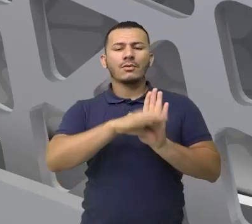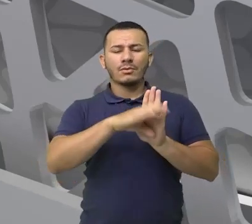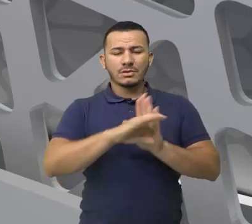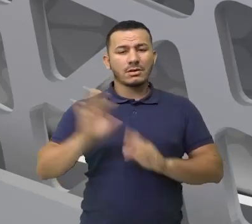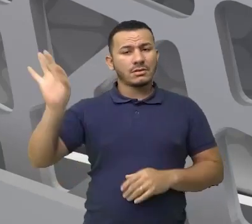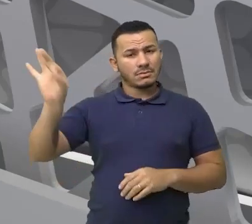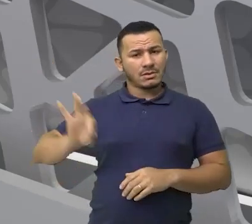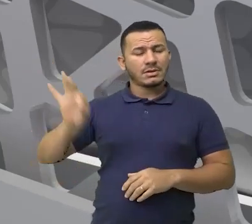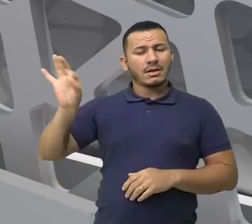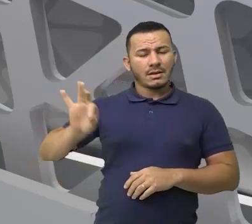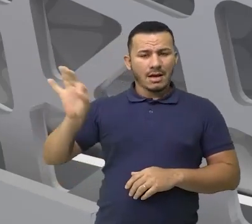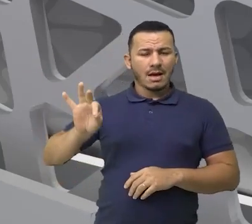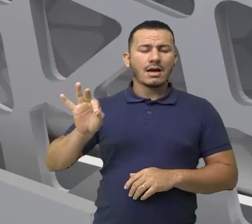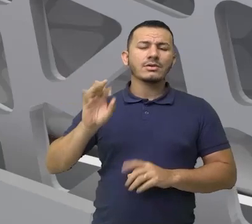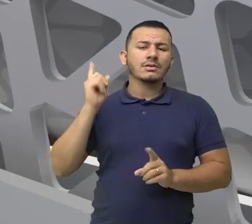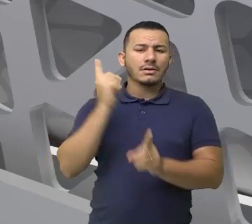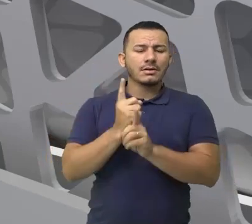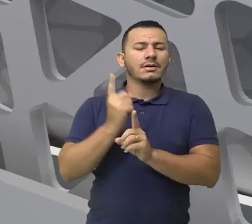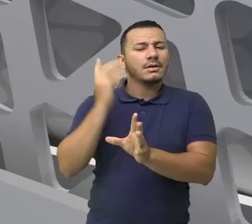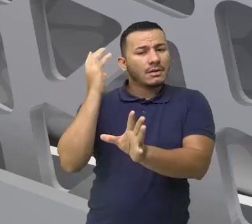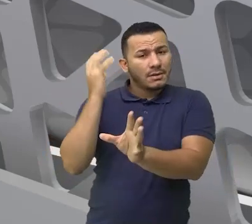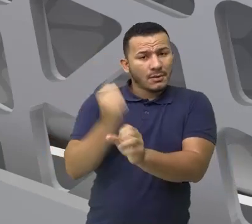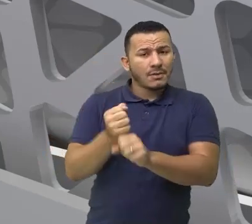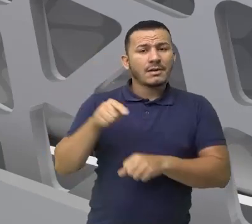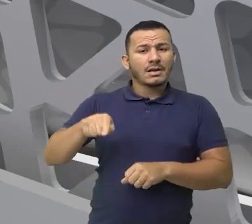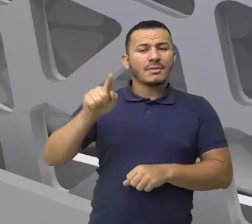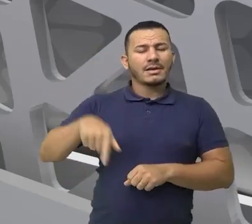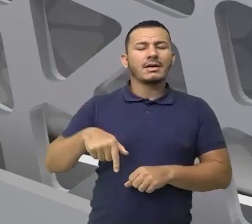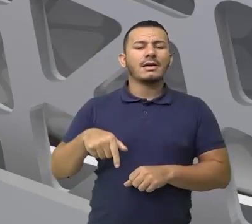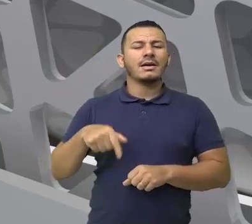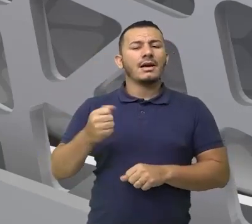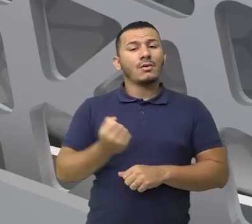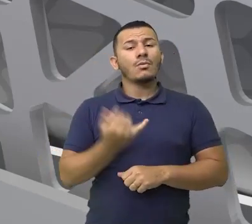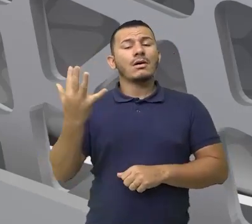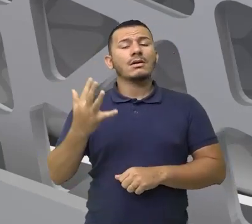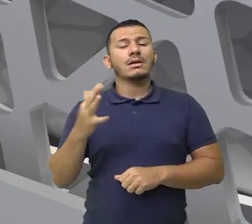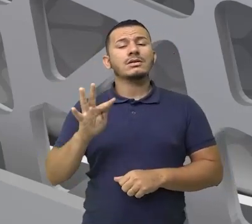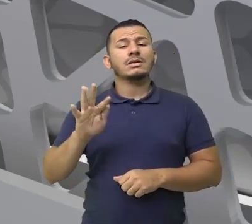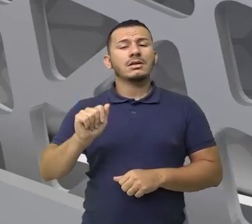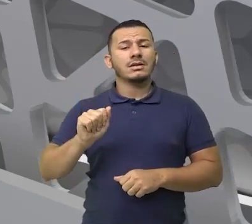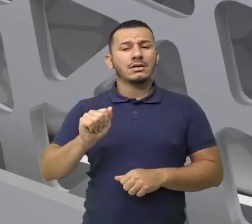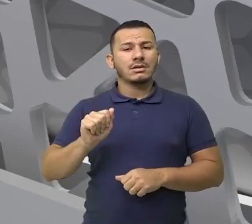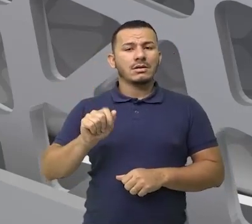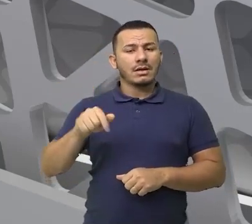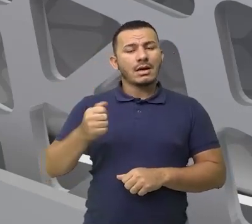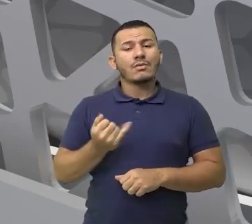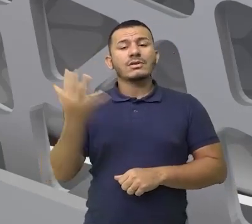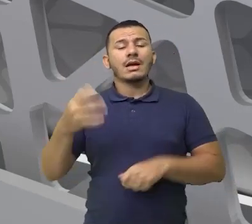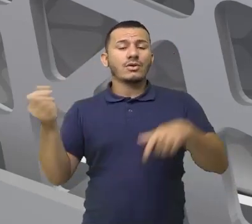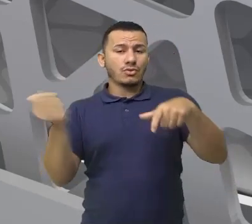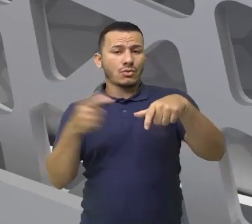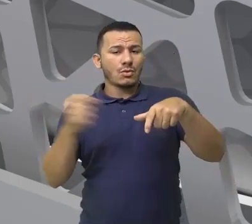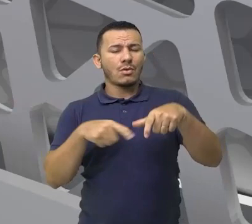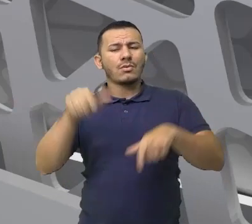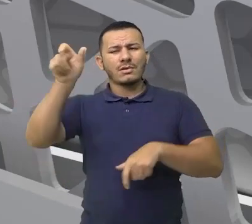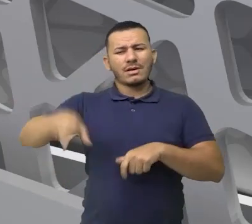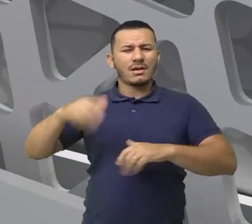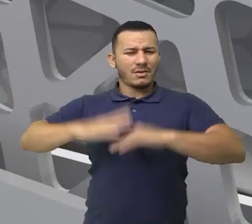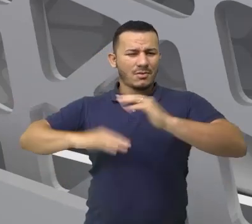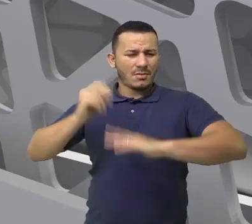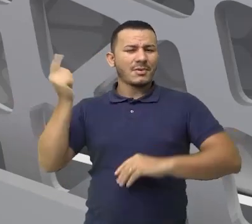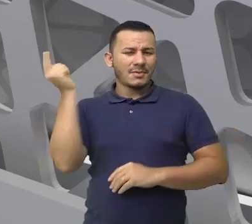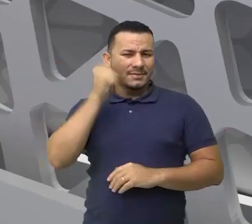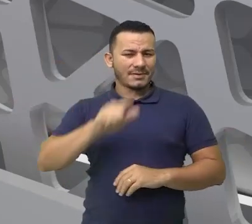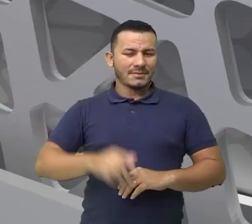porcentagem, né? E determinamos, então, a quantidade de faltas, a quantidade de gols que